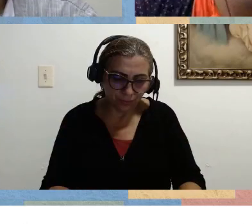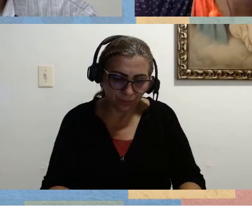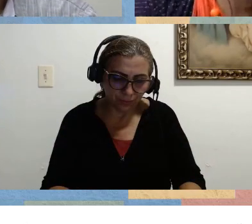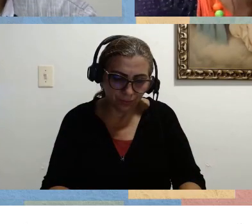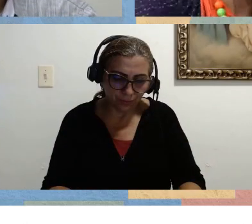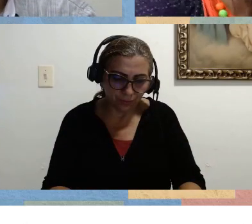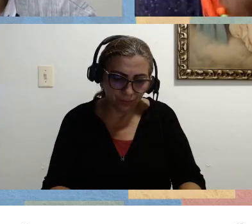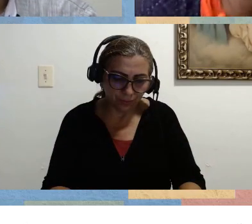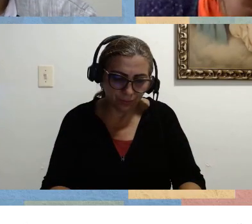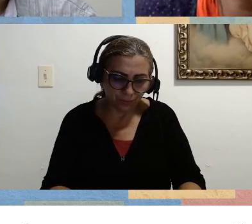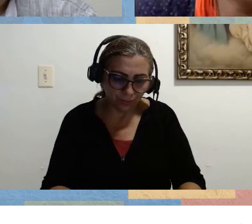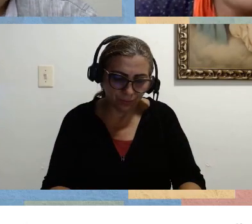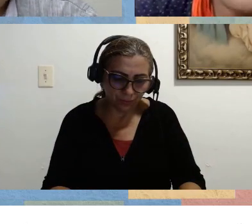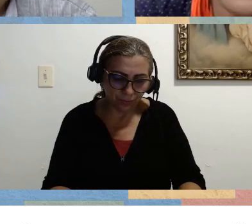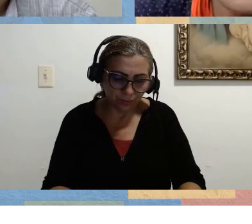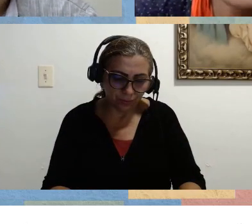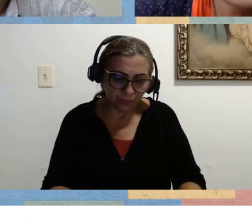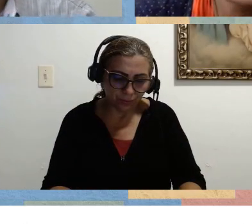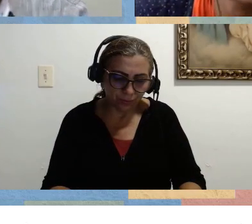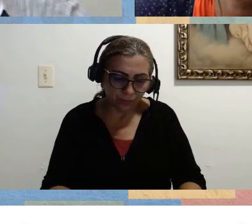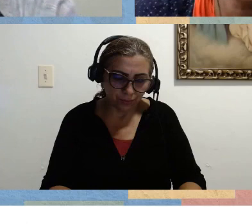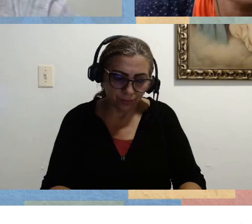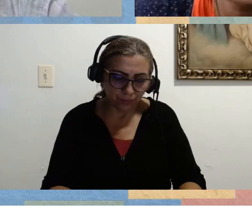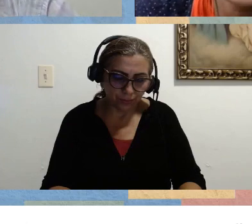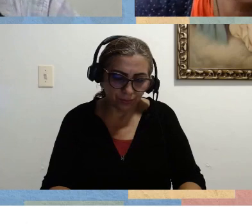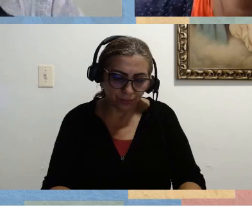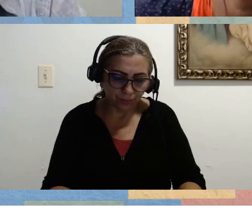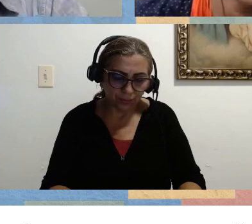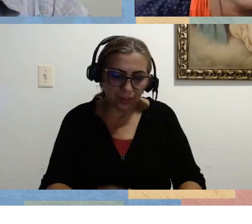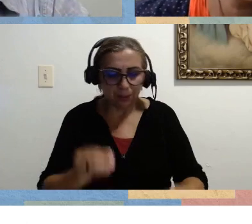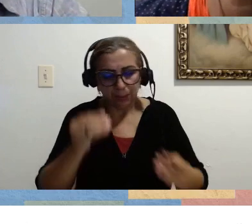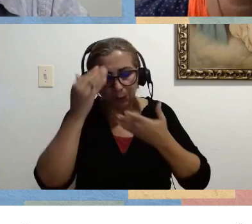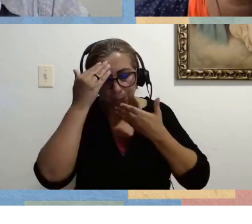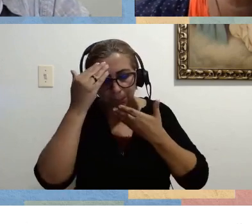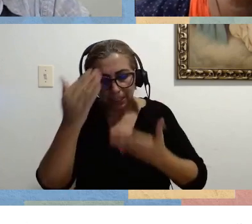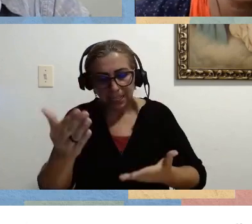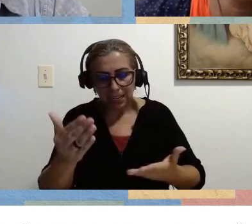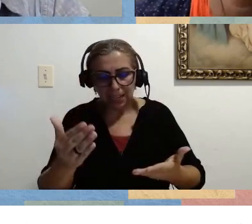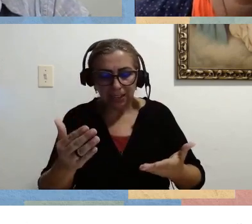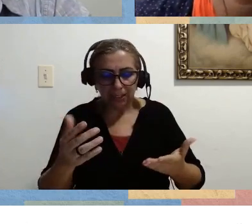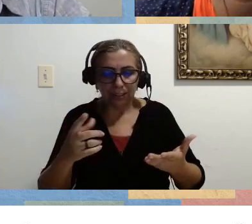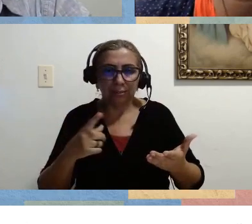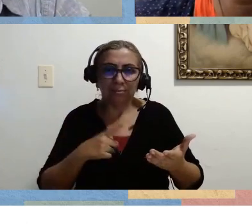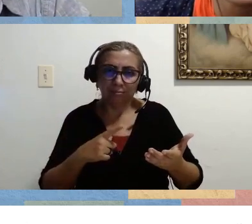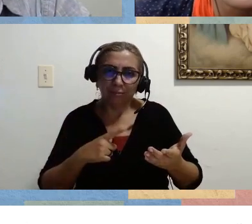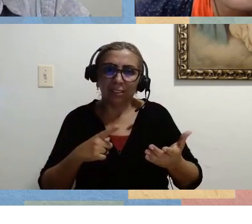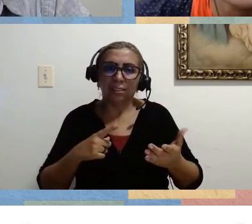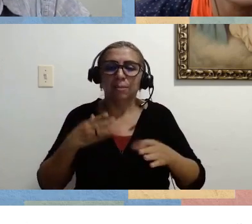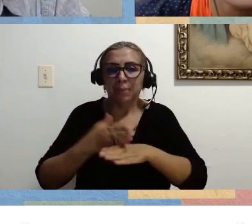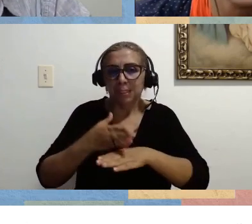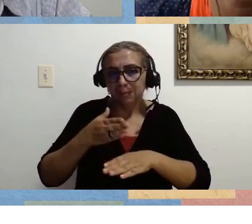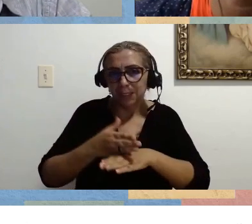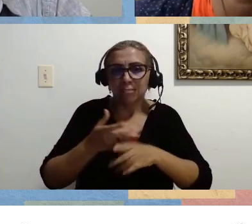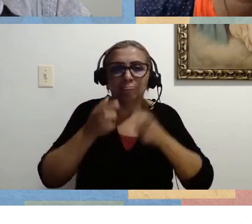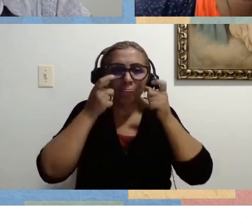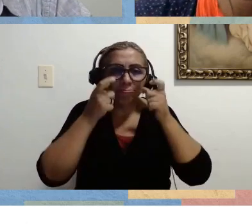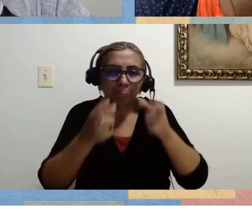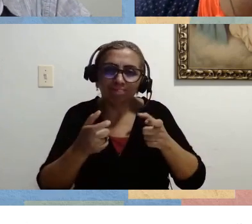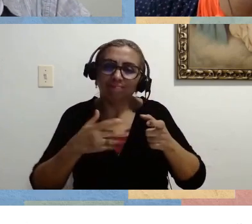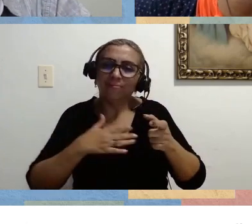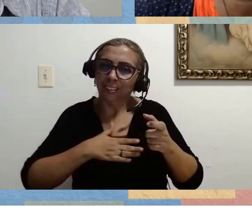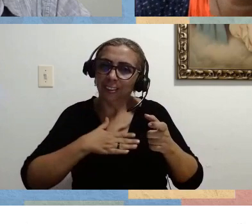pergunta. Então, Cleidiane, okay, muito obrigada, tá, da sua pergunta, do seu interesse, da sua participação, da sua atenção, do privilégio da sua